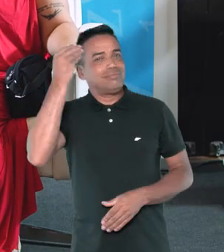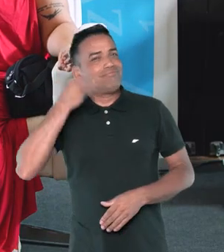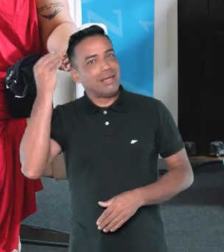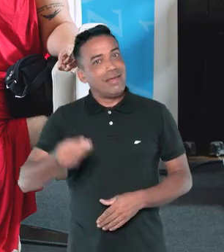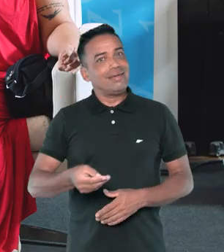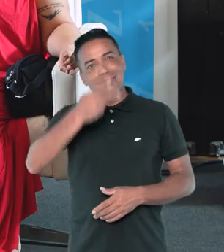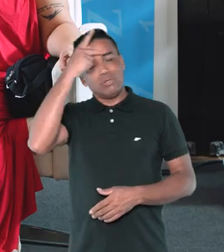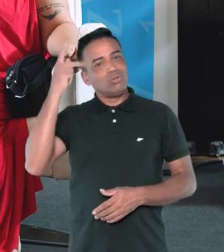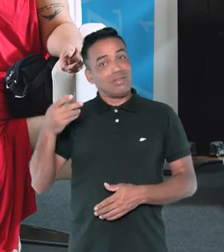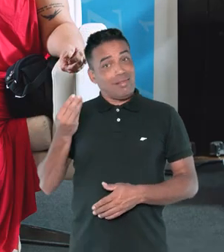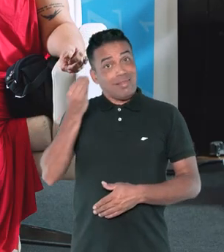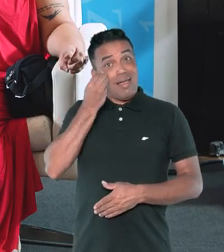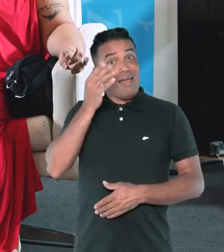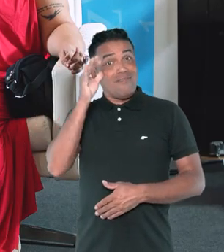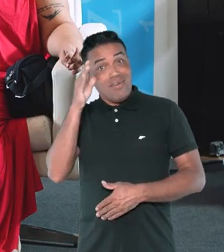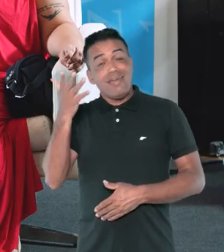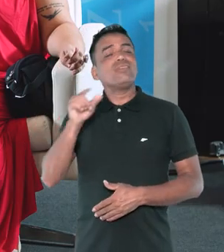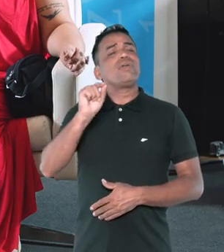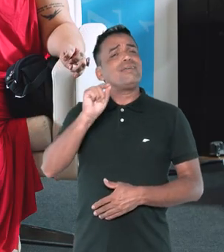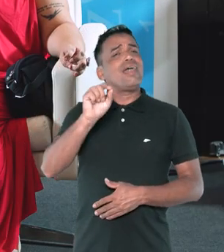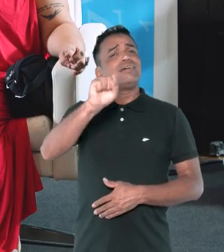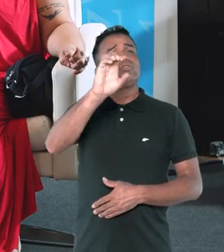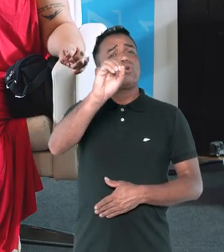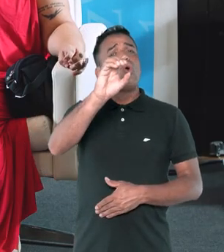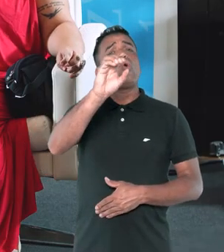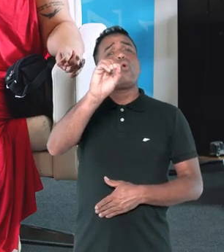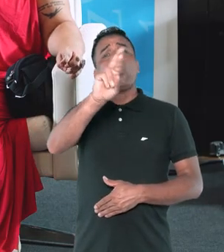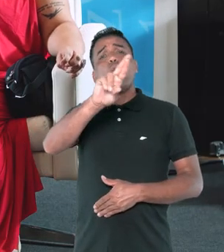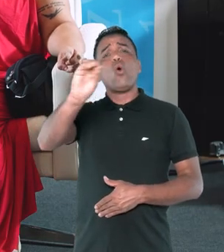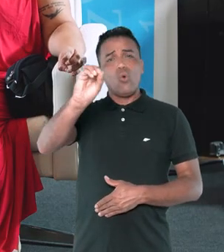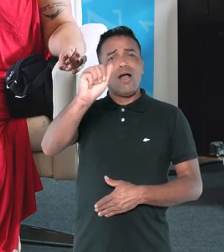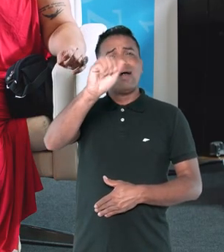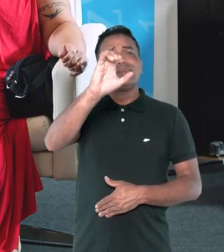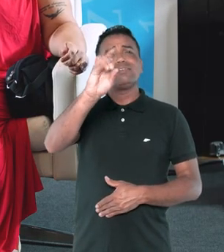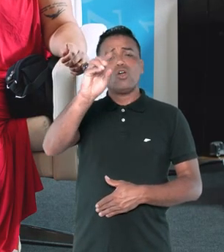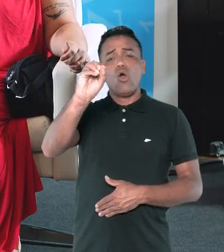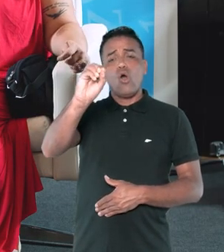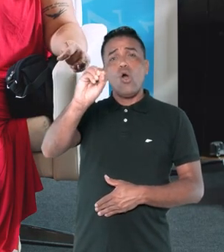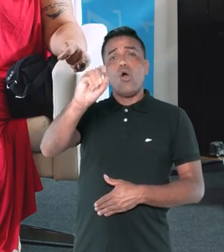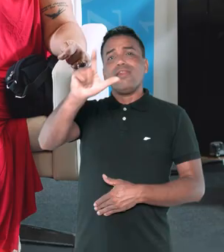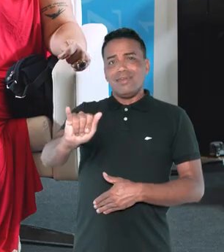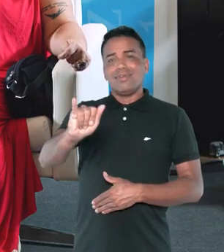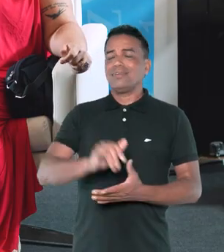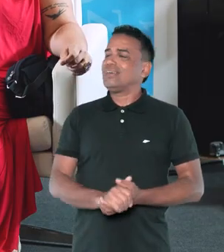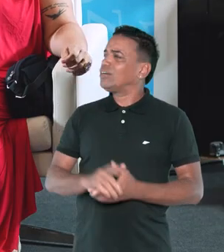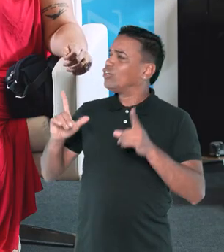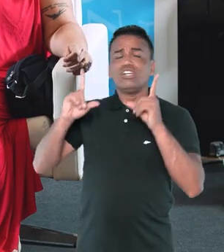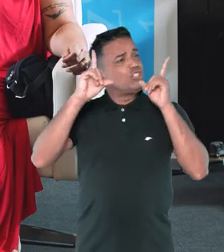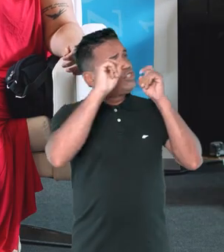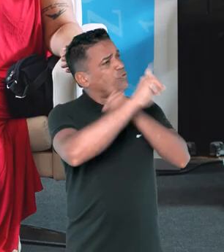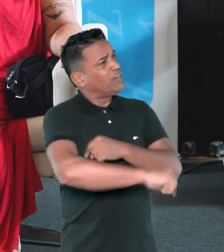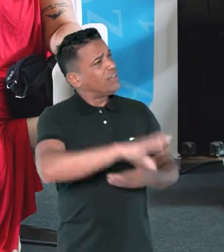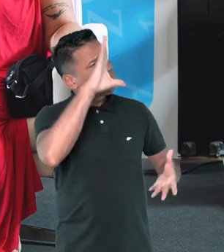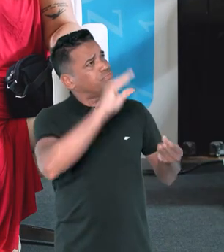te assistindo, quem é a Socorro Racioli que está sentada aqui comigo agora. Isso é muito difícil de fazer. Em pouco tempo, né?